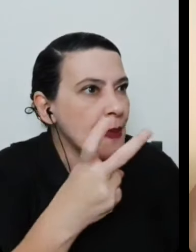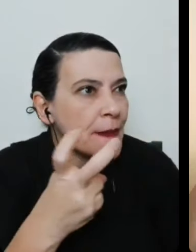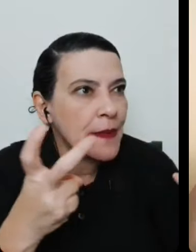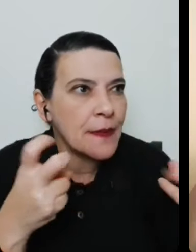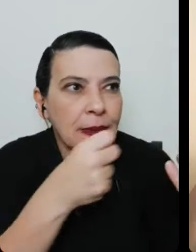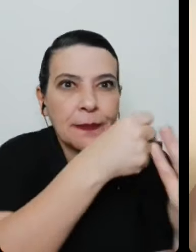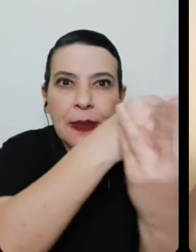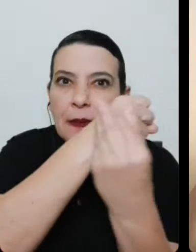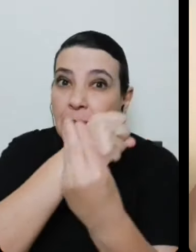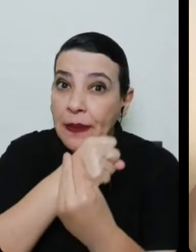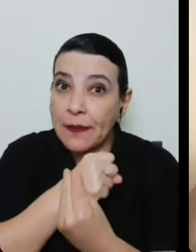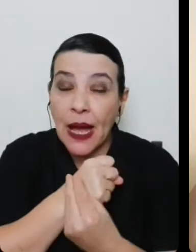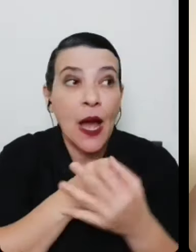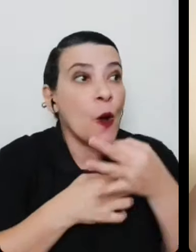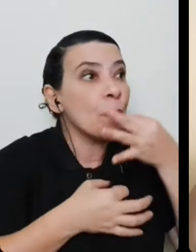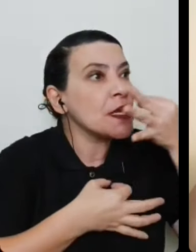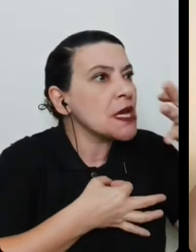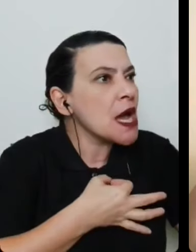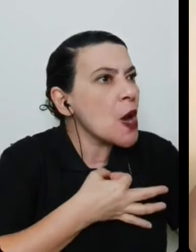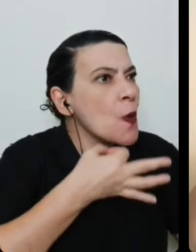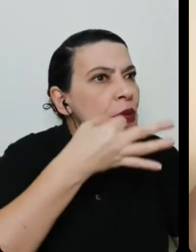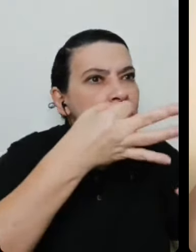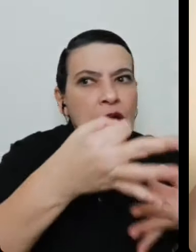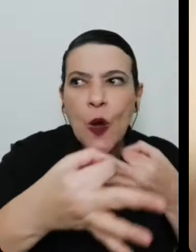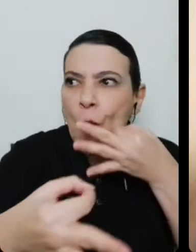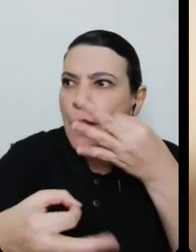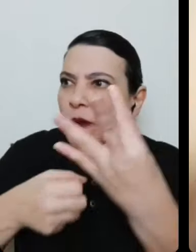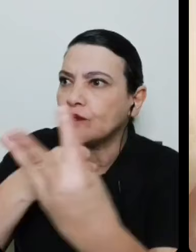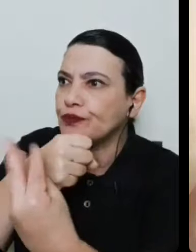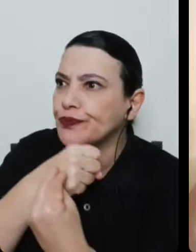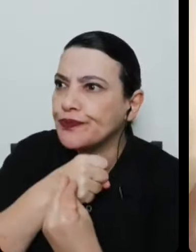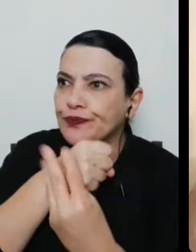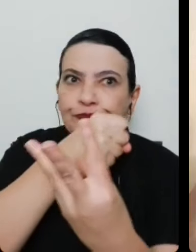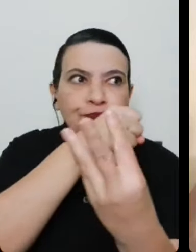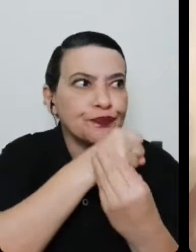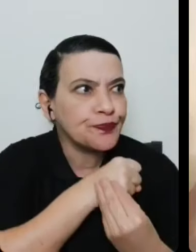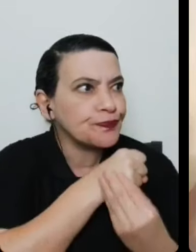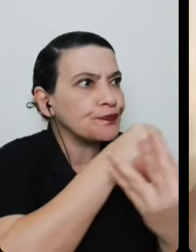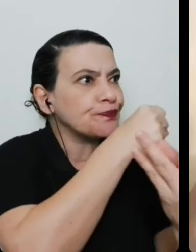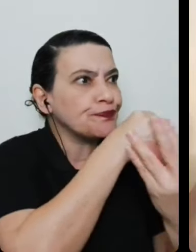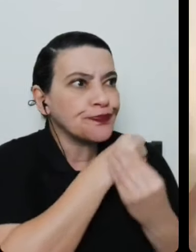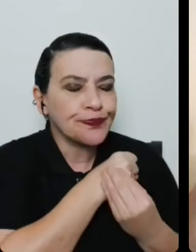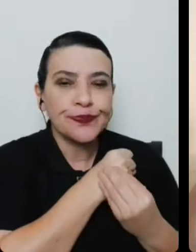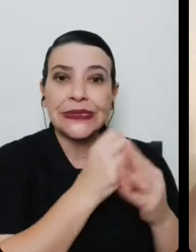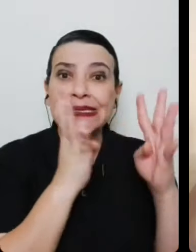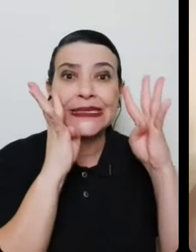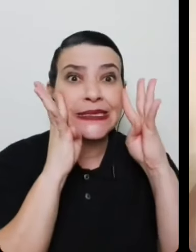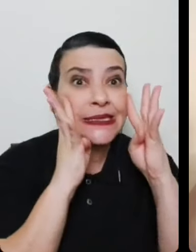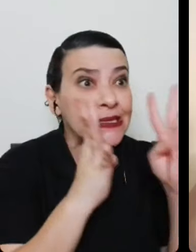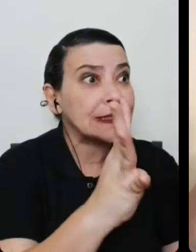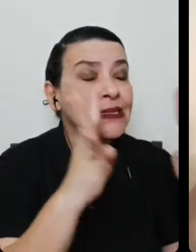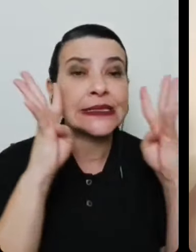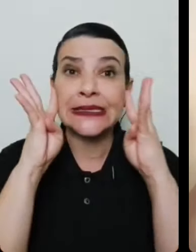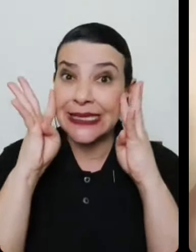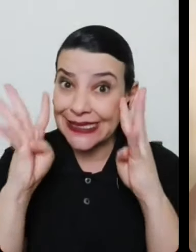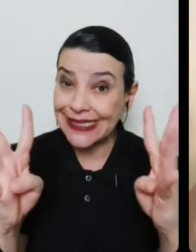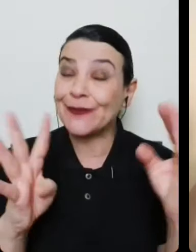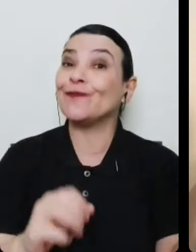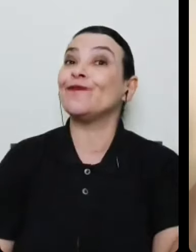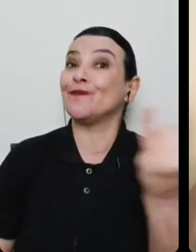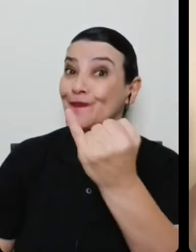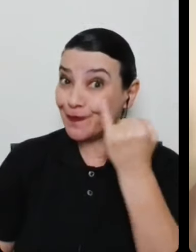dizer algo, né? A escuta ativa, mas a escuta